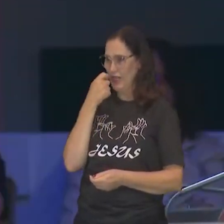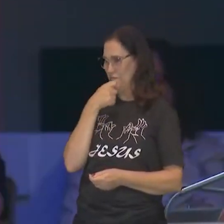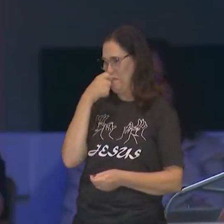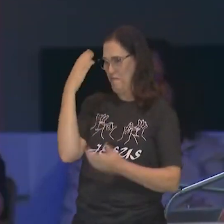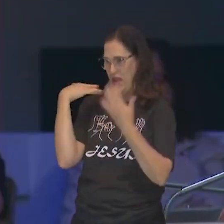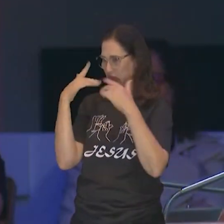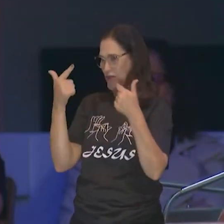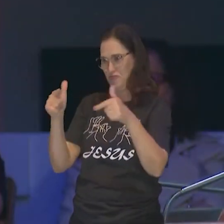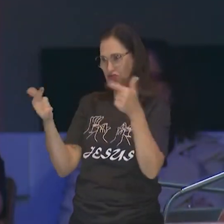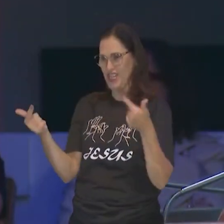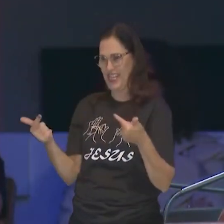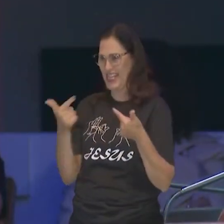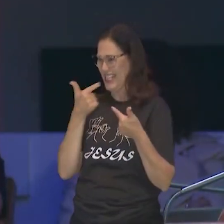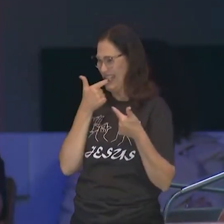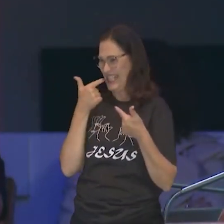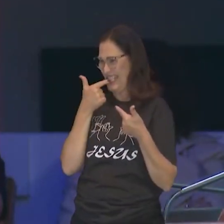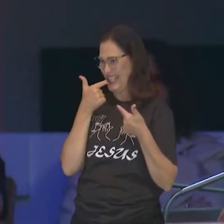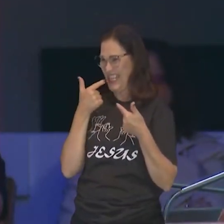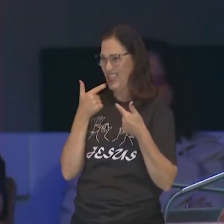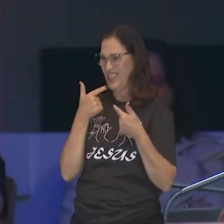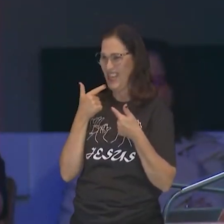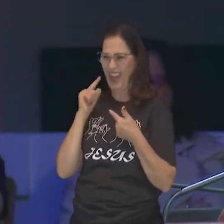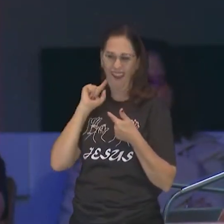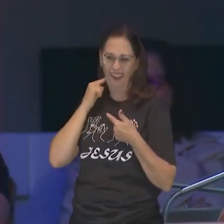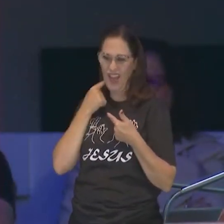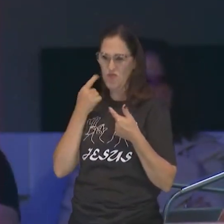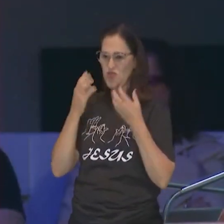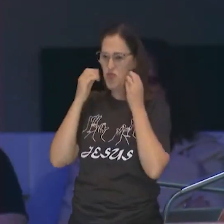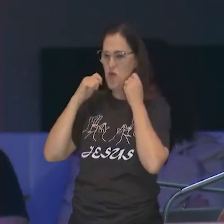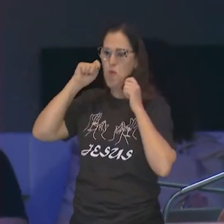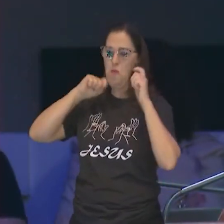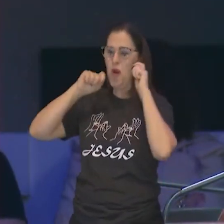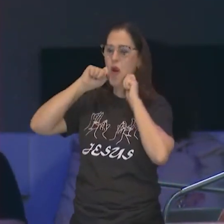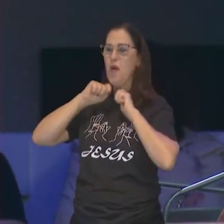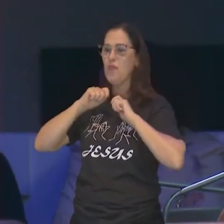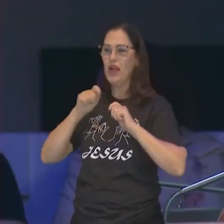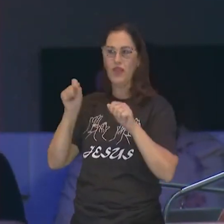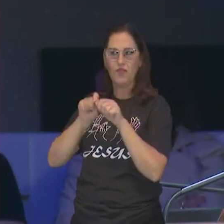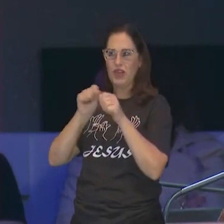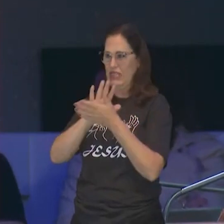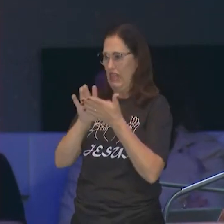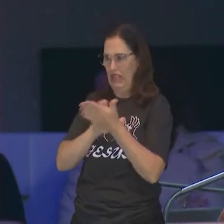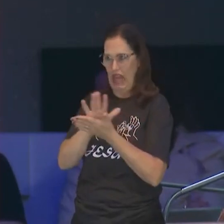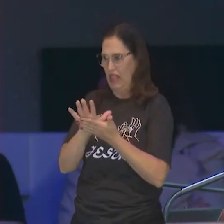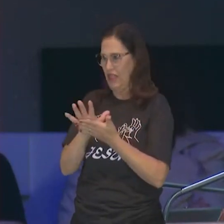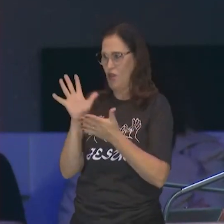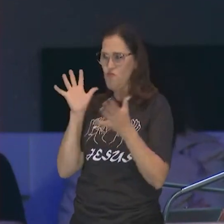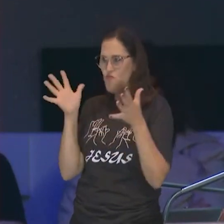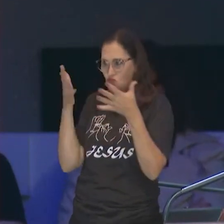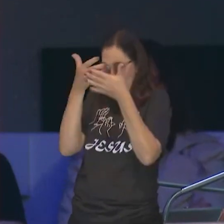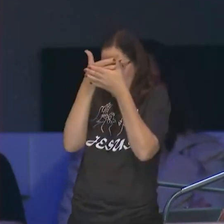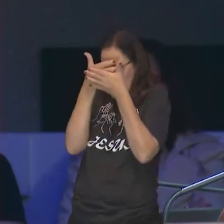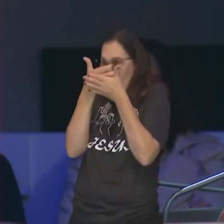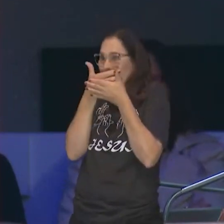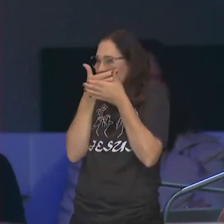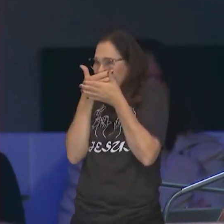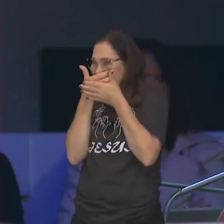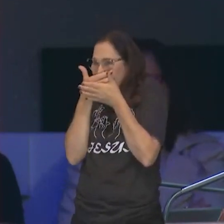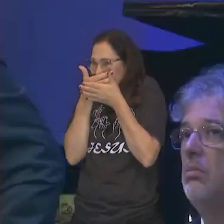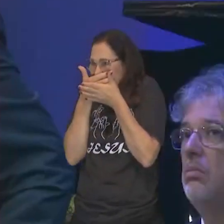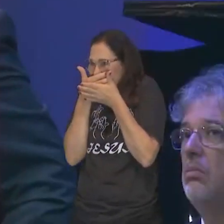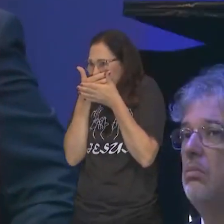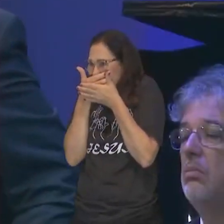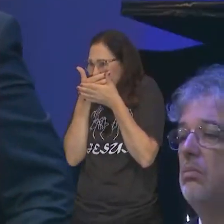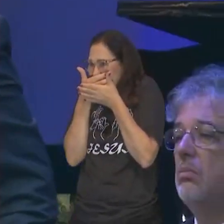maquiado, podia esconder a barba, que a gente não fazia. A máscara